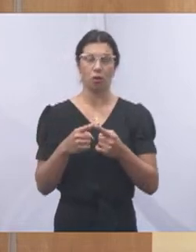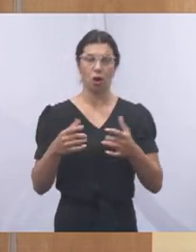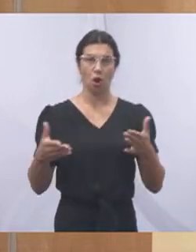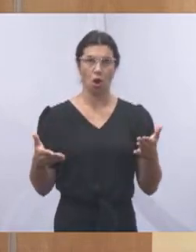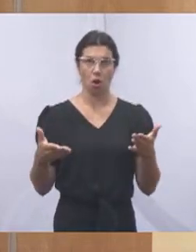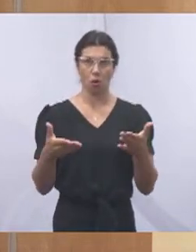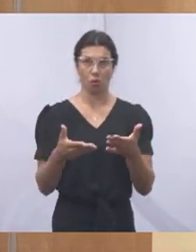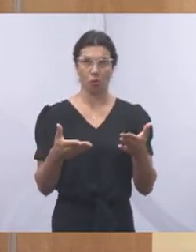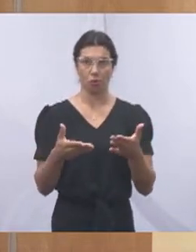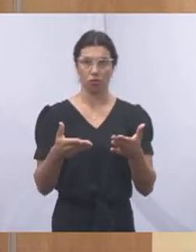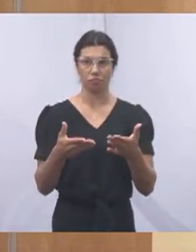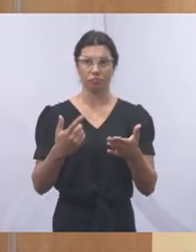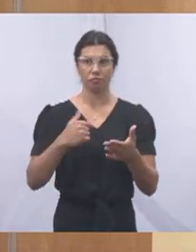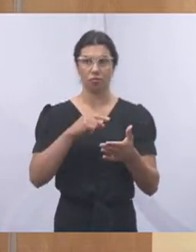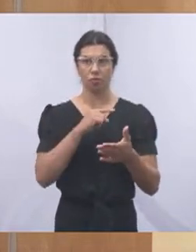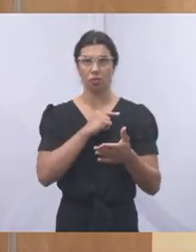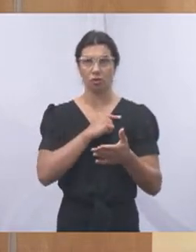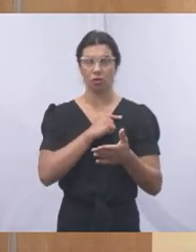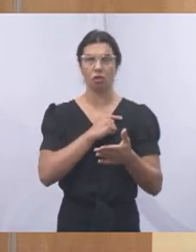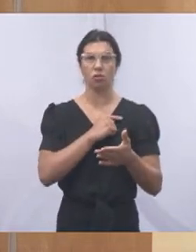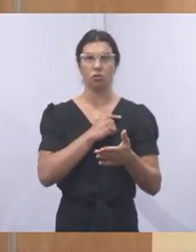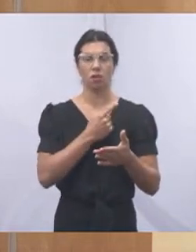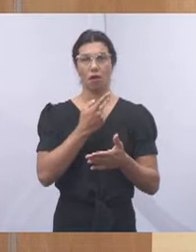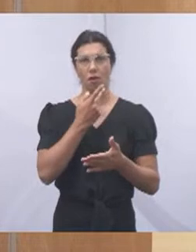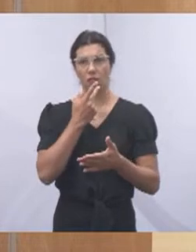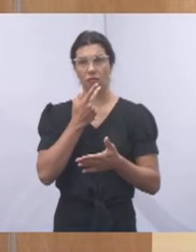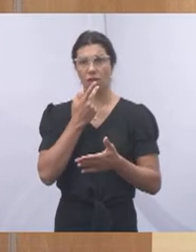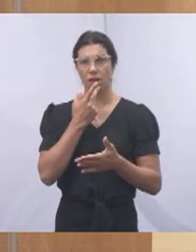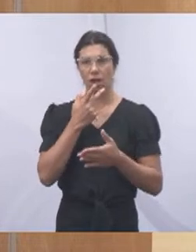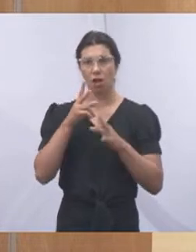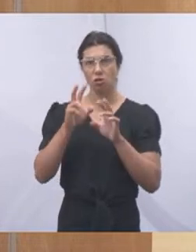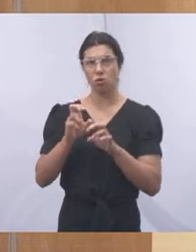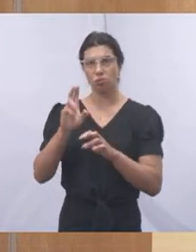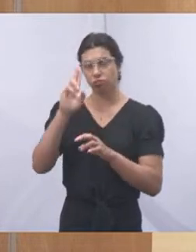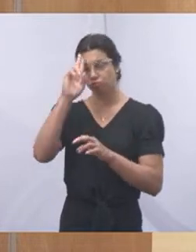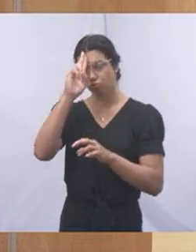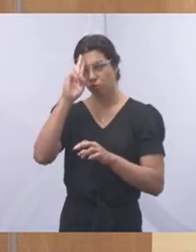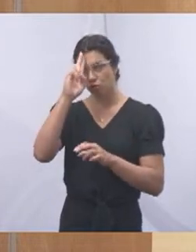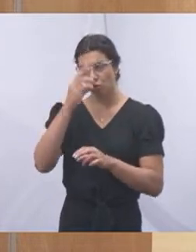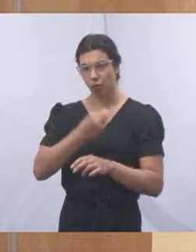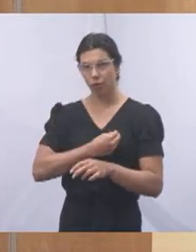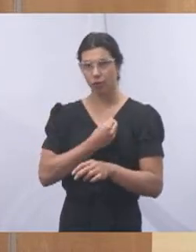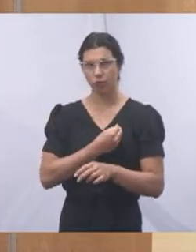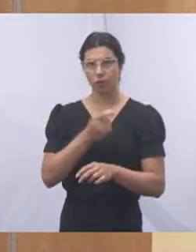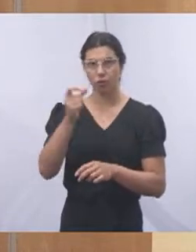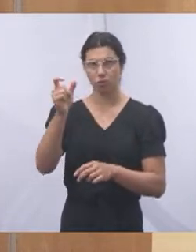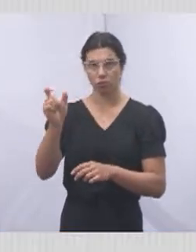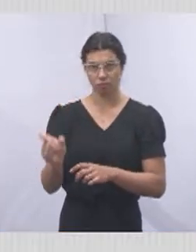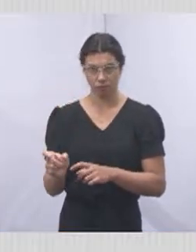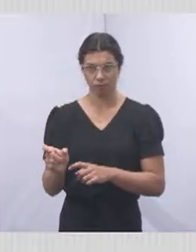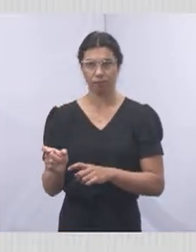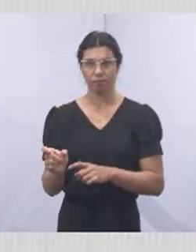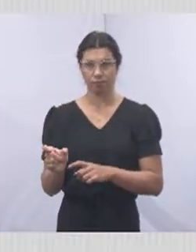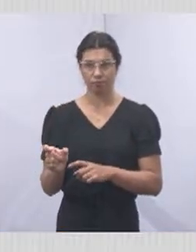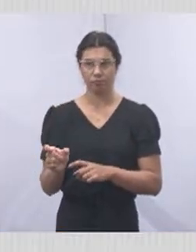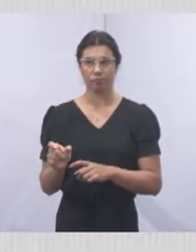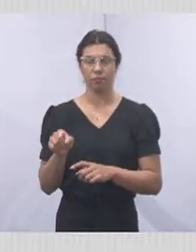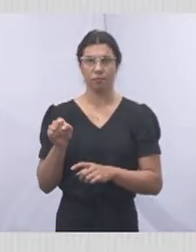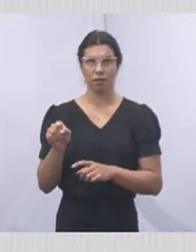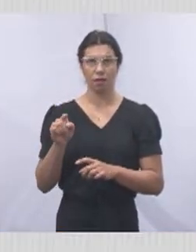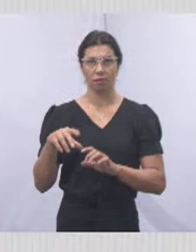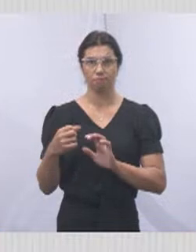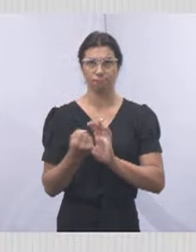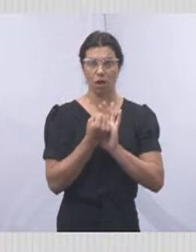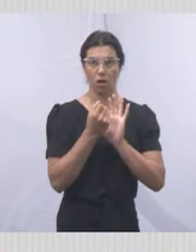adentramos na extraordinária jornada de Roberto da Silva Francelino, cujo